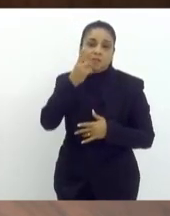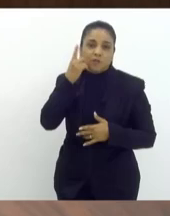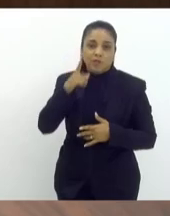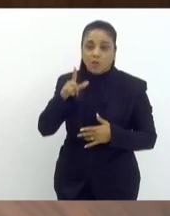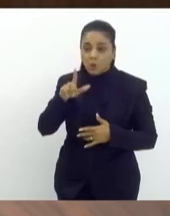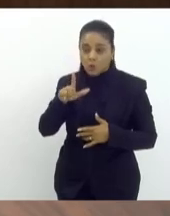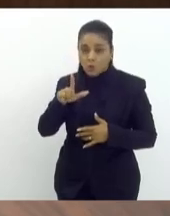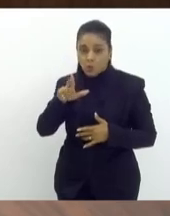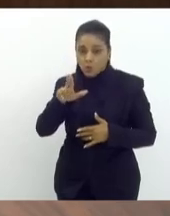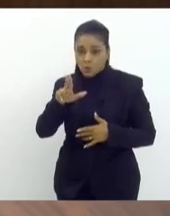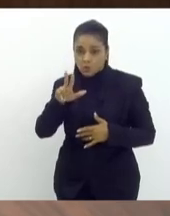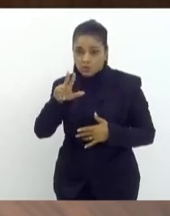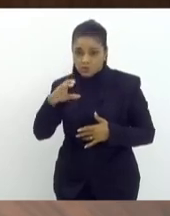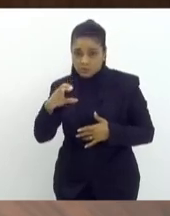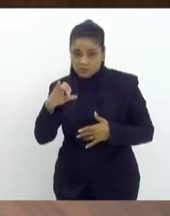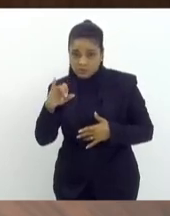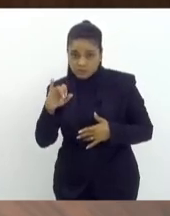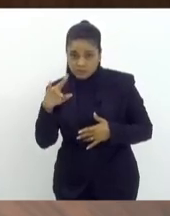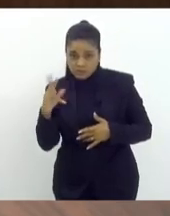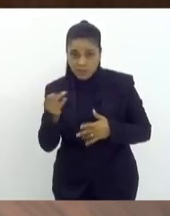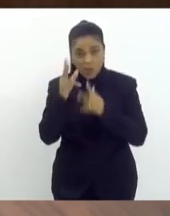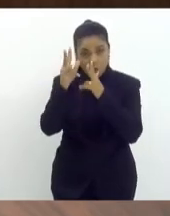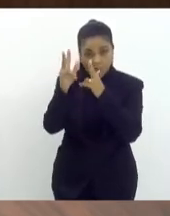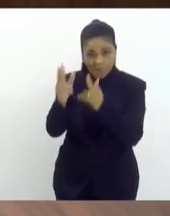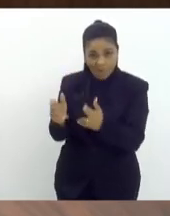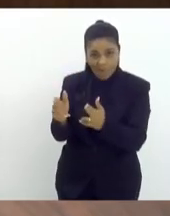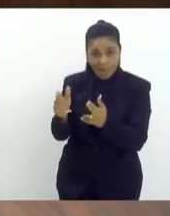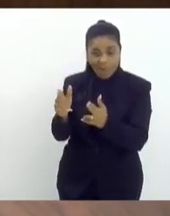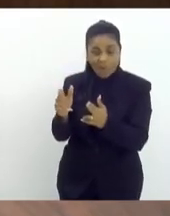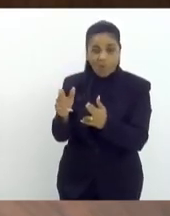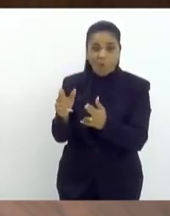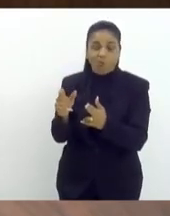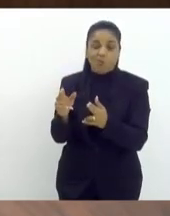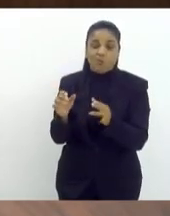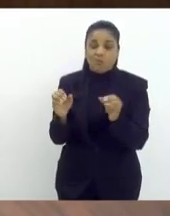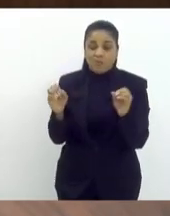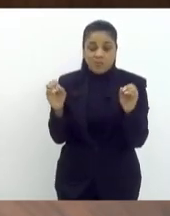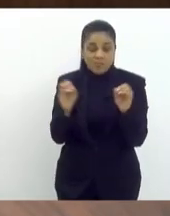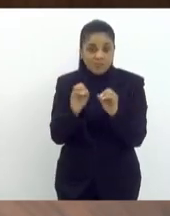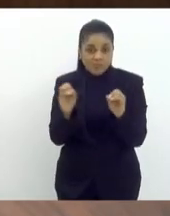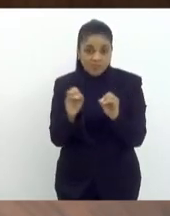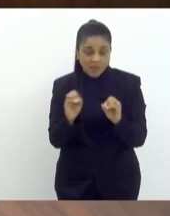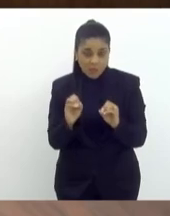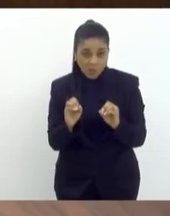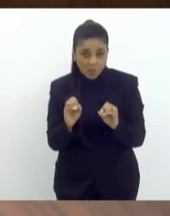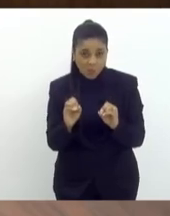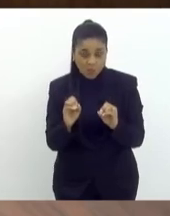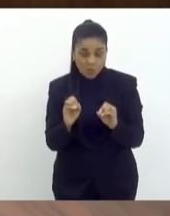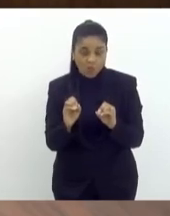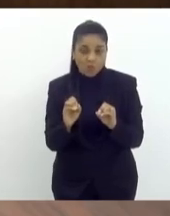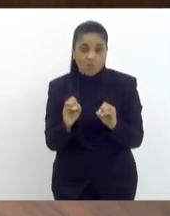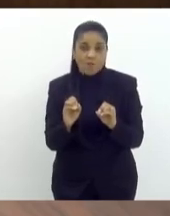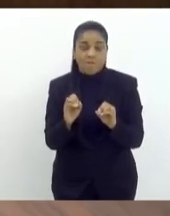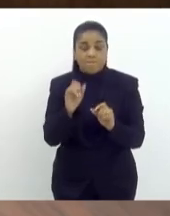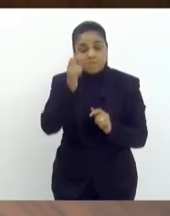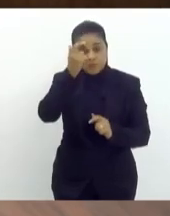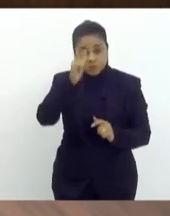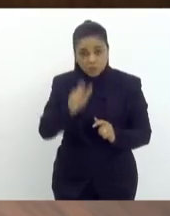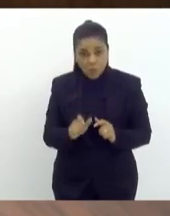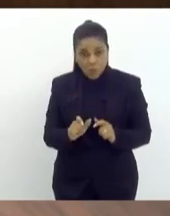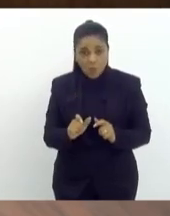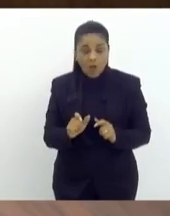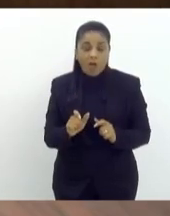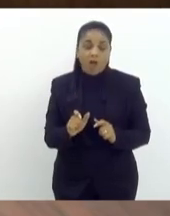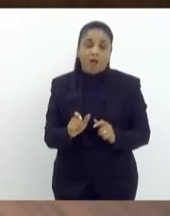ninguém de nós é ou pode ser pelo menos não é considerado